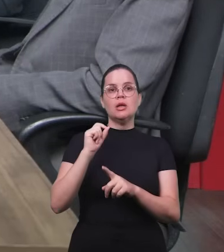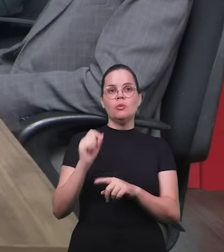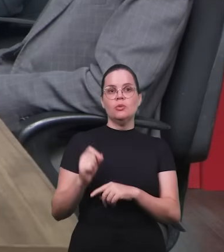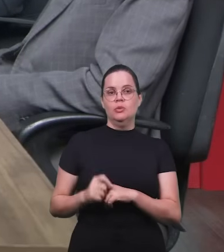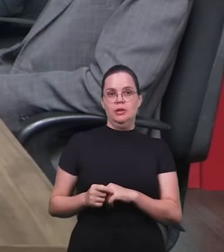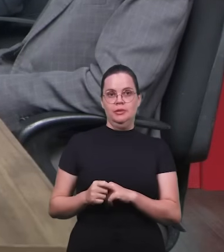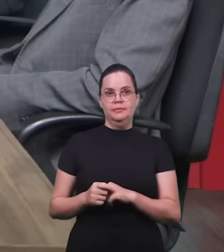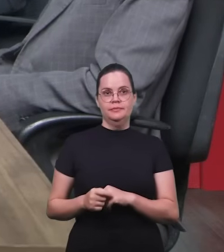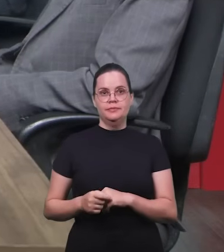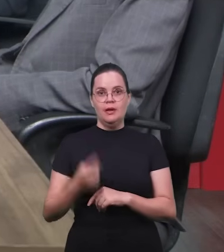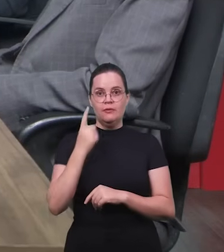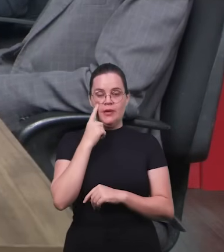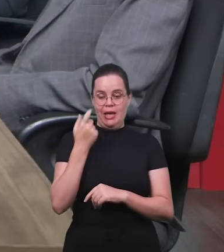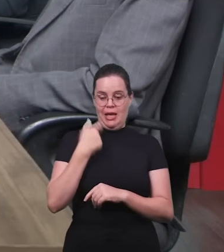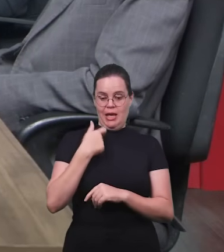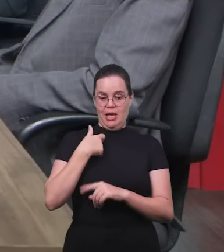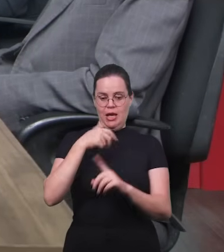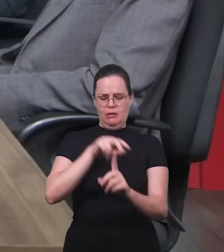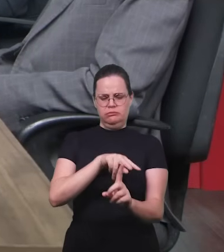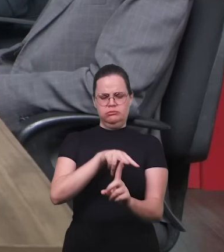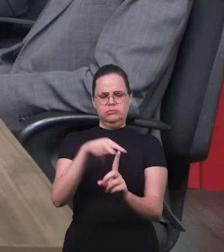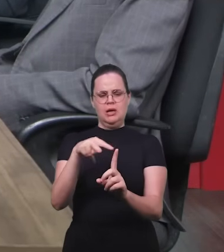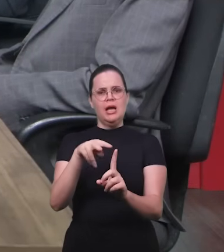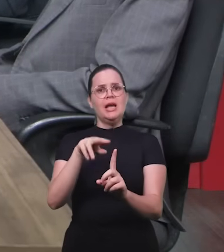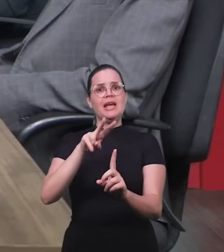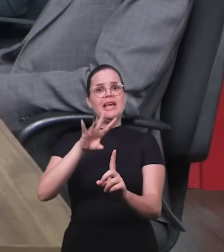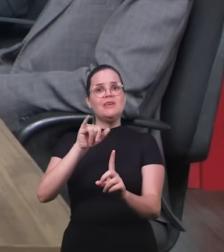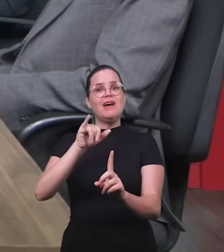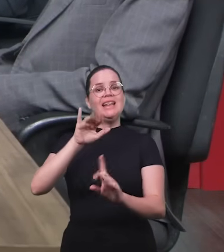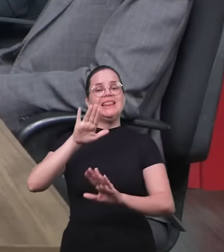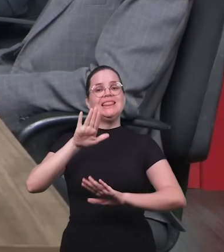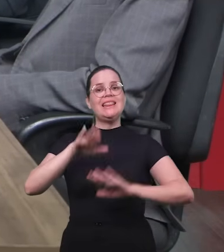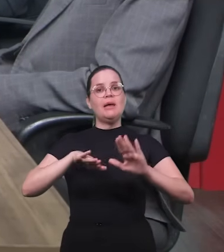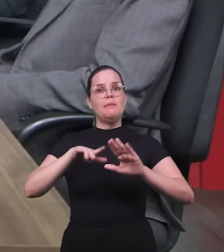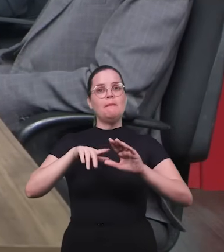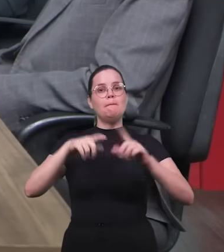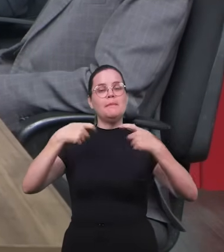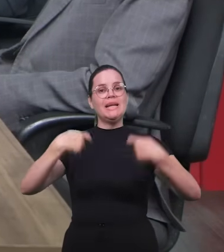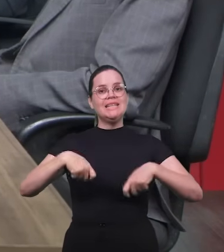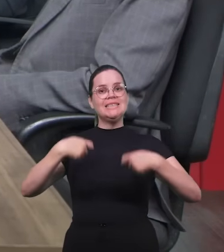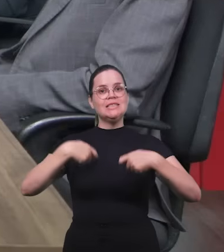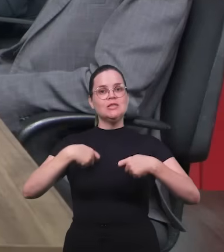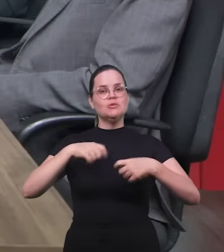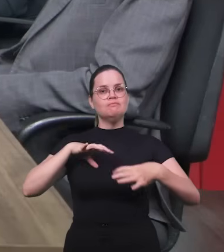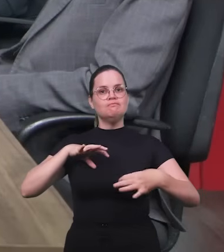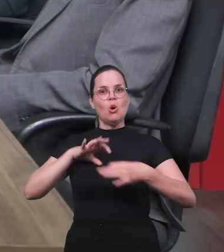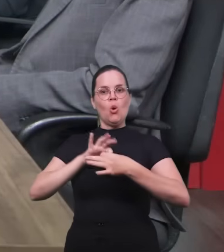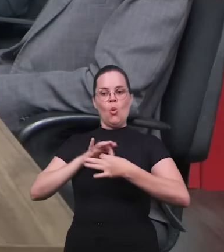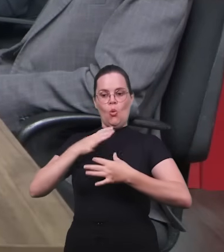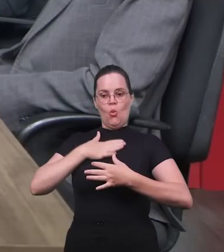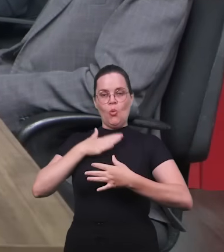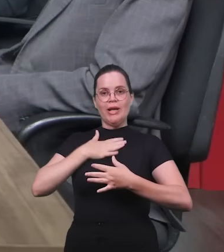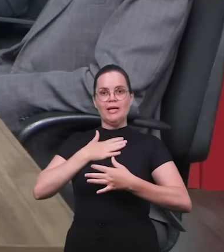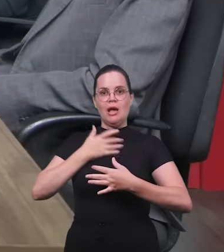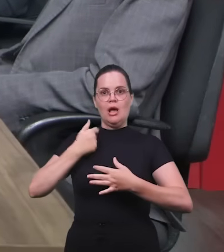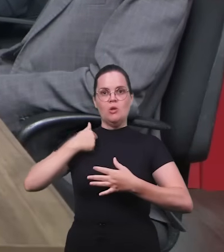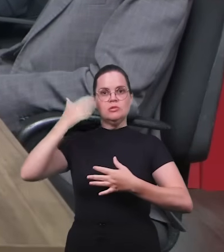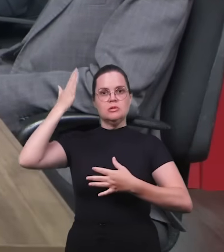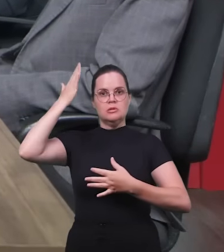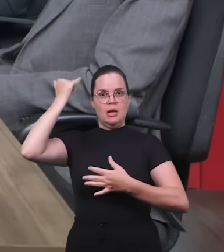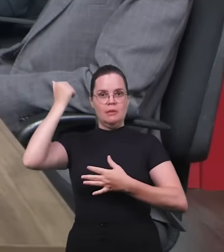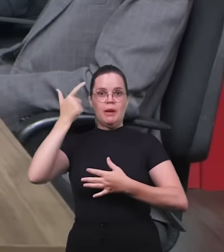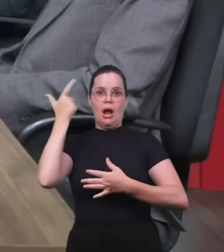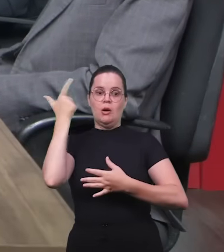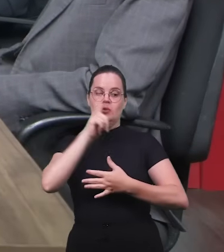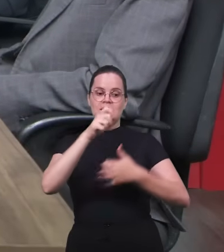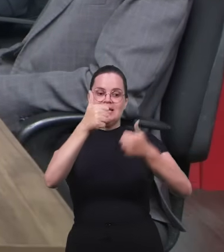é você visualizar e depender do seu repertório para você conseguir descrever aquilo. E nós vamos ver isso, por